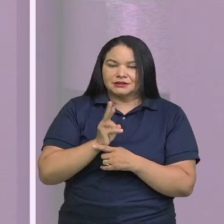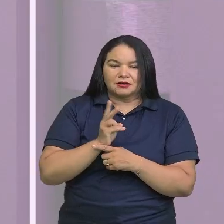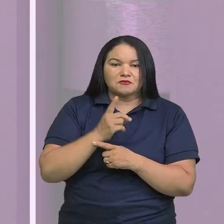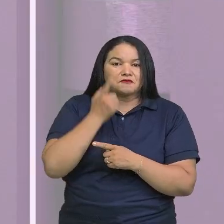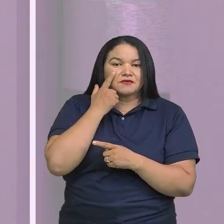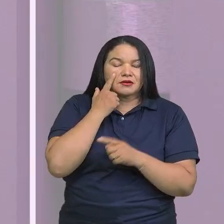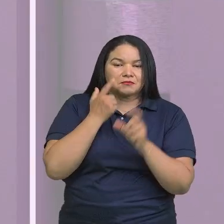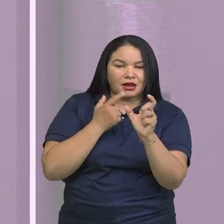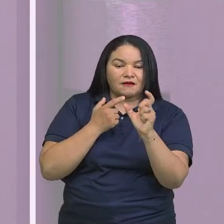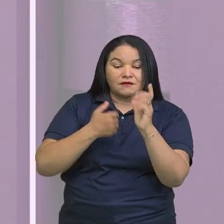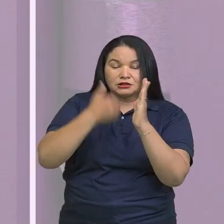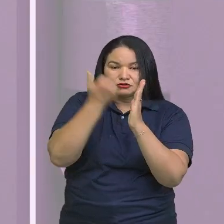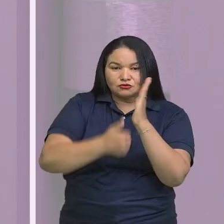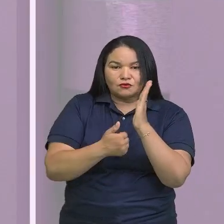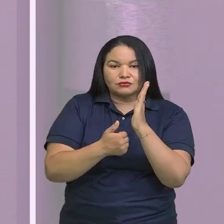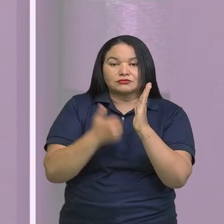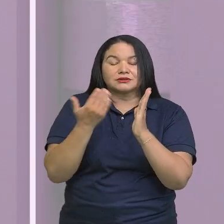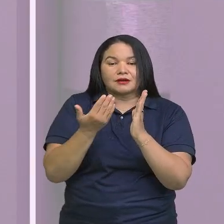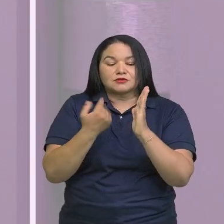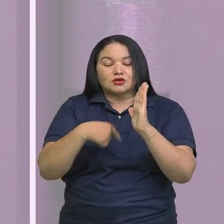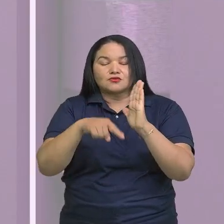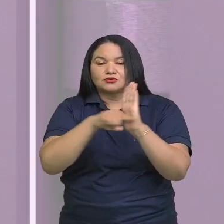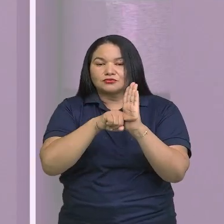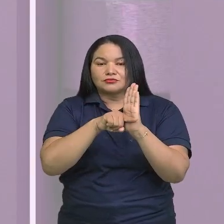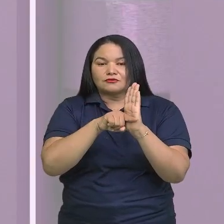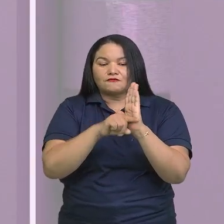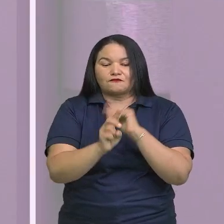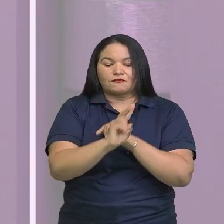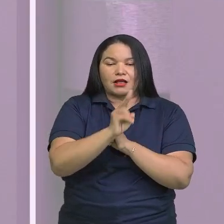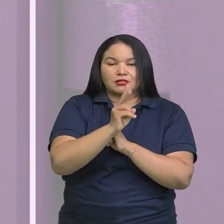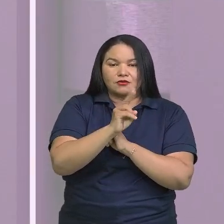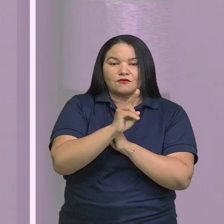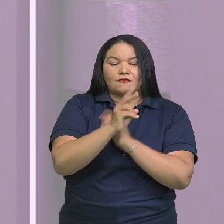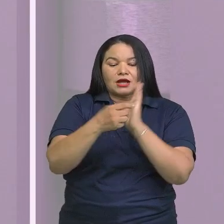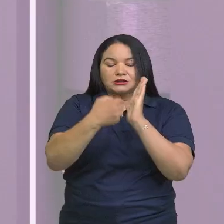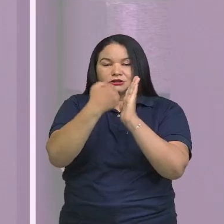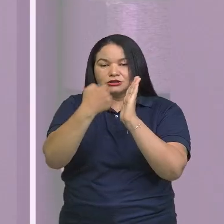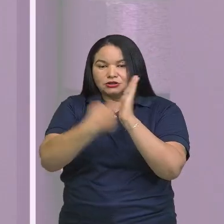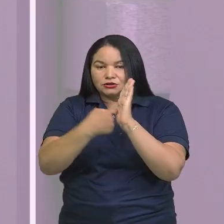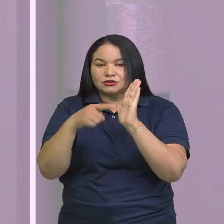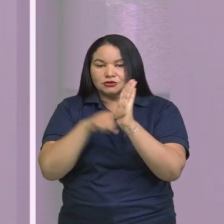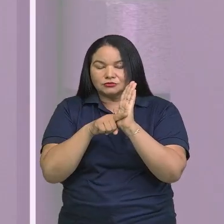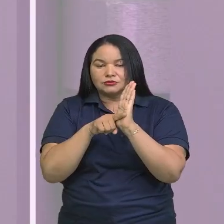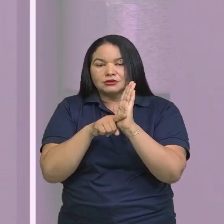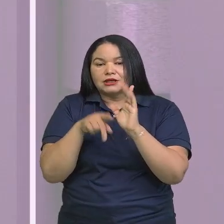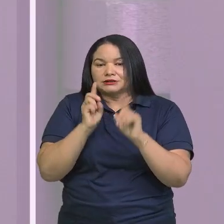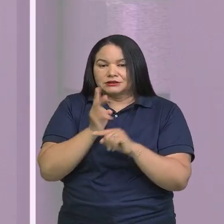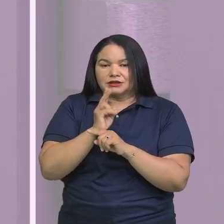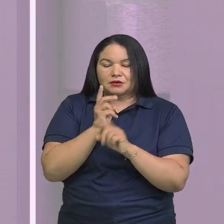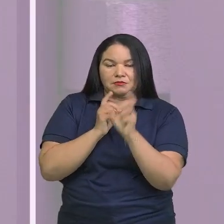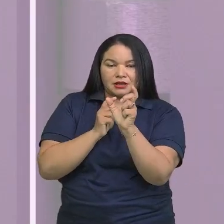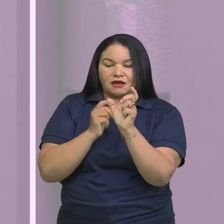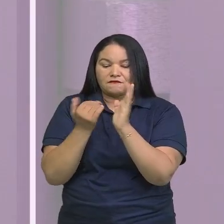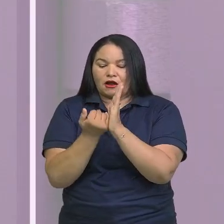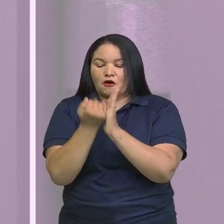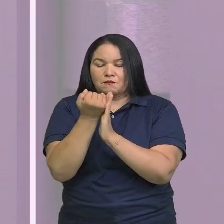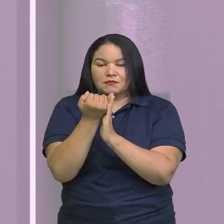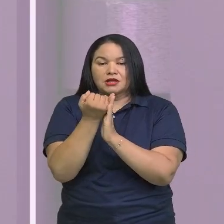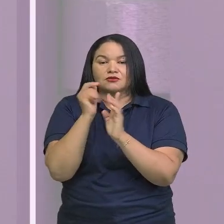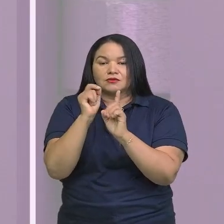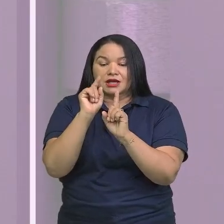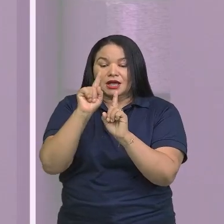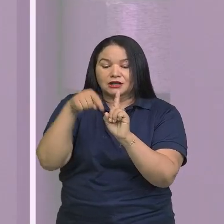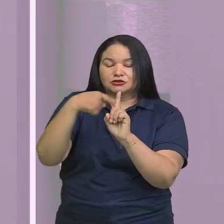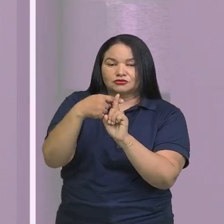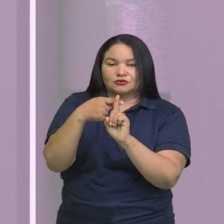palavra desconto, saiba que vai subtrair ali do valor original. Todas as vezes que aparecer a palavra aumento, vai ser somado